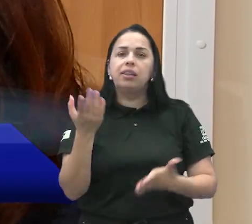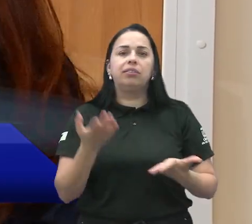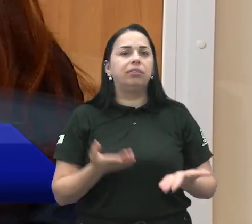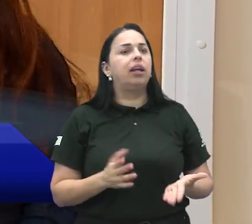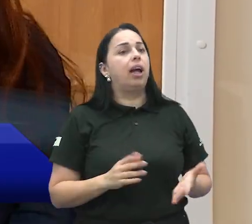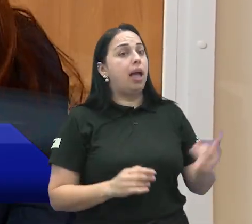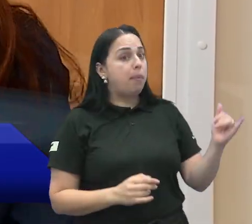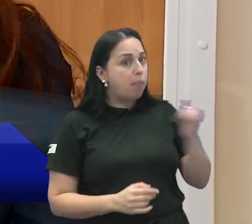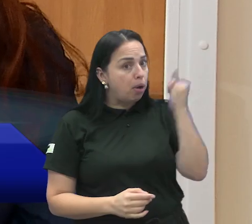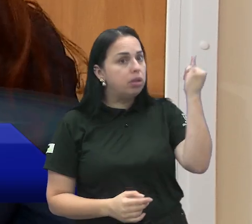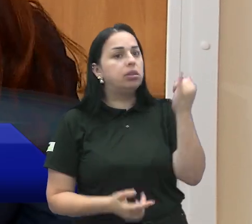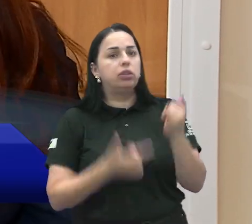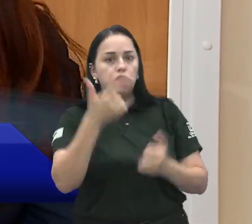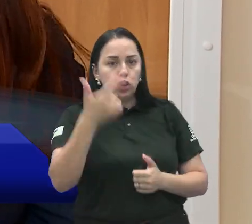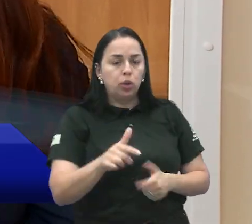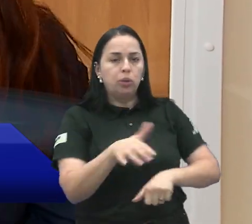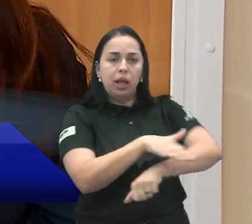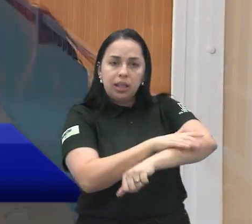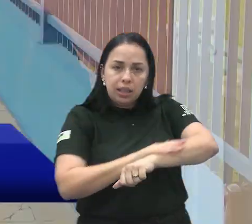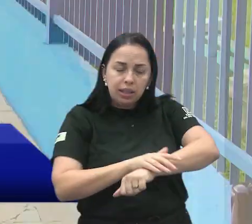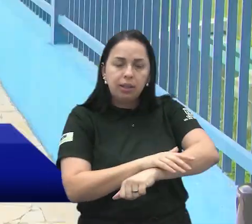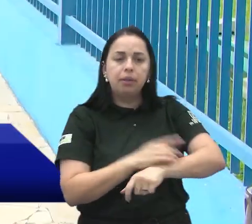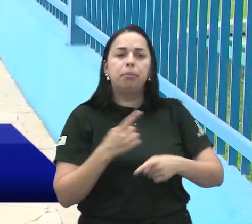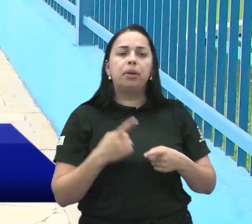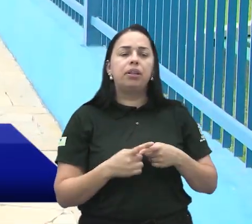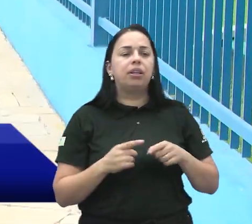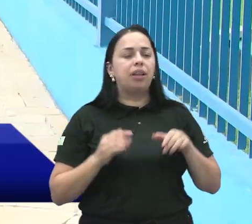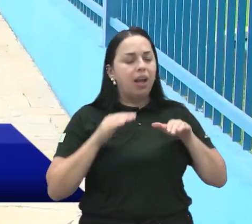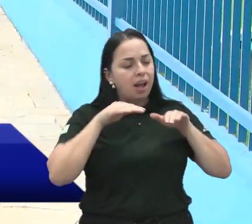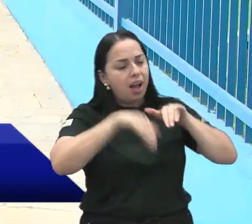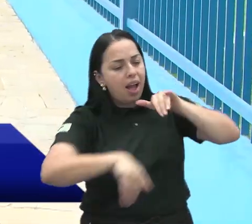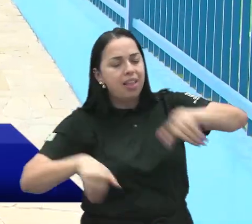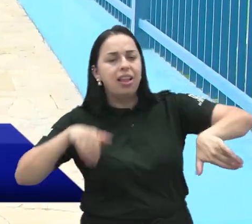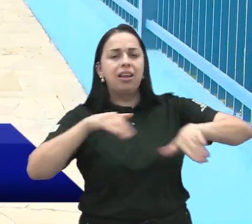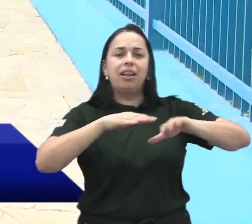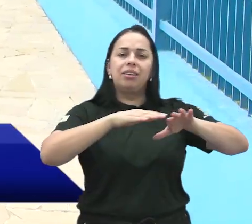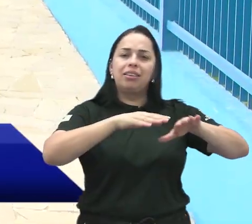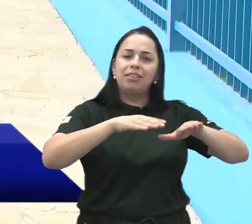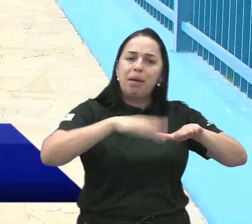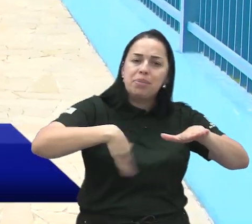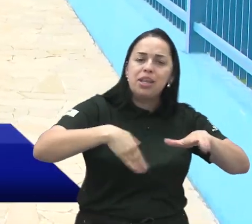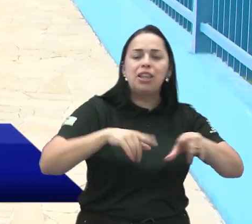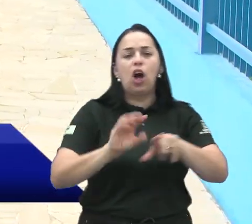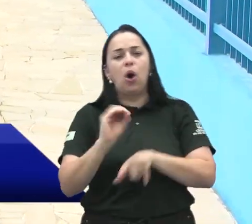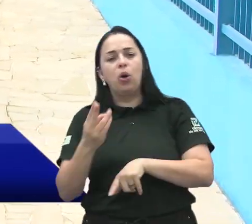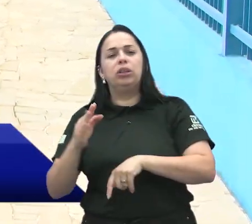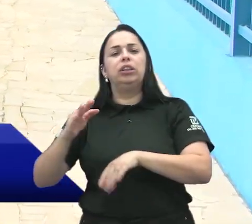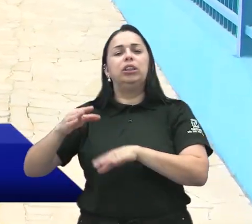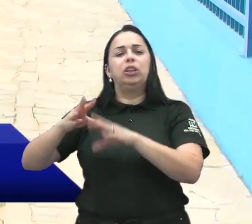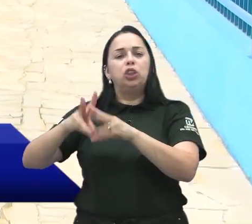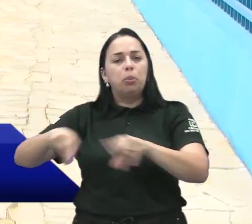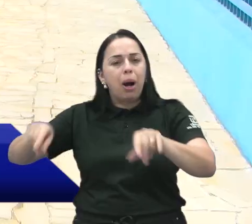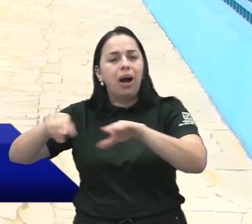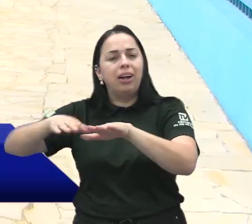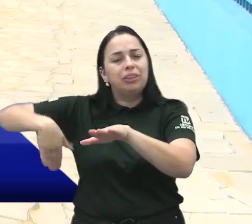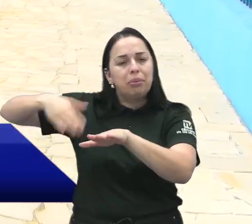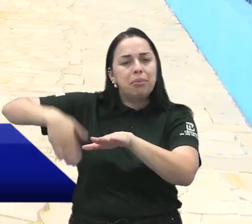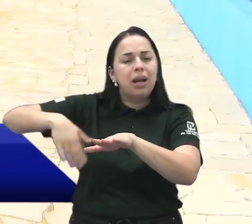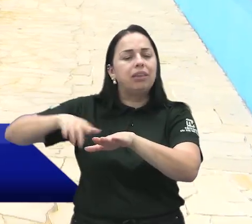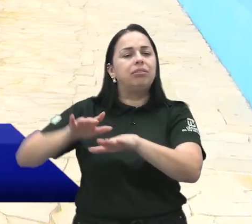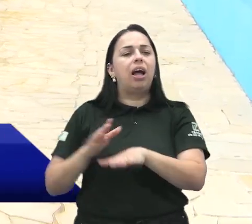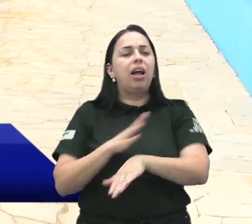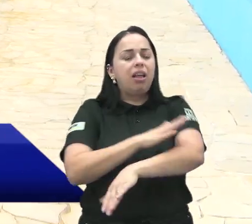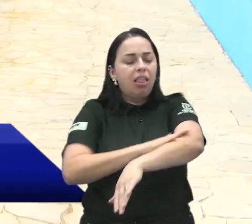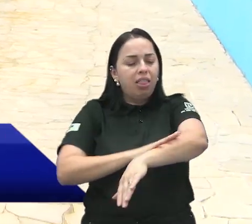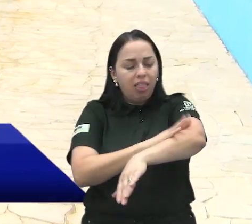muito importante esse momento, né? Extremamente importante, porque senão a gente entra na piscina ou entra no mar e esse filtro vai sair